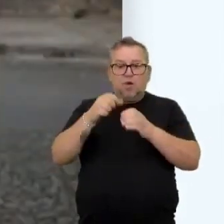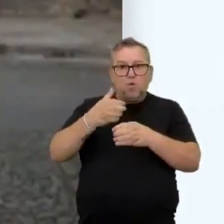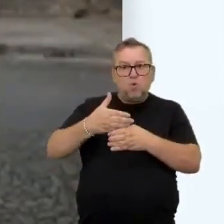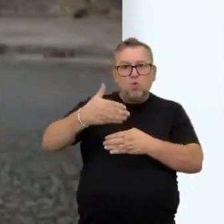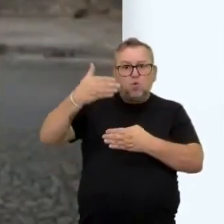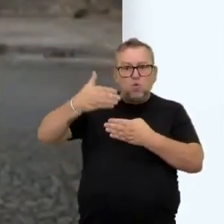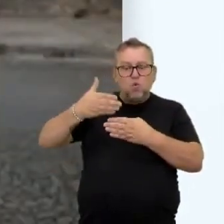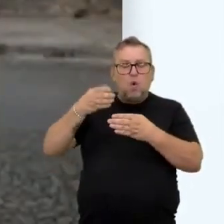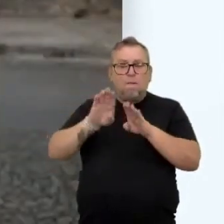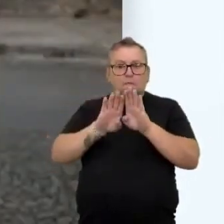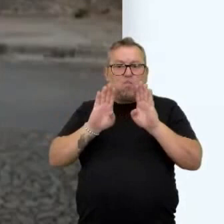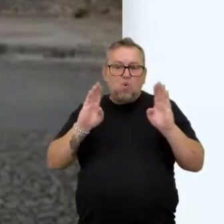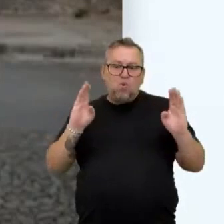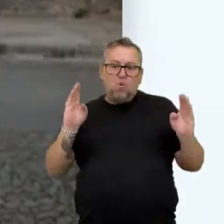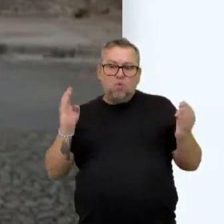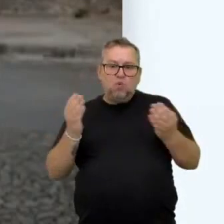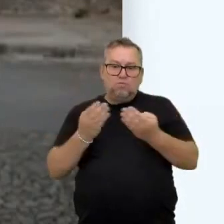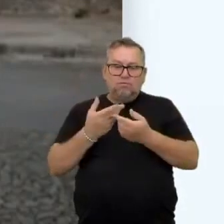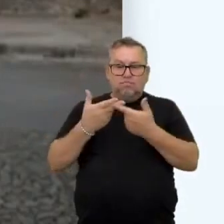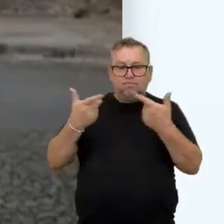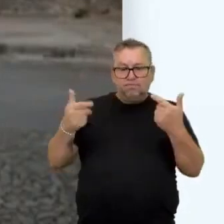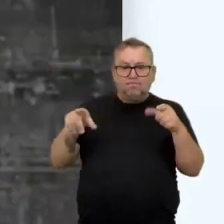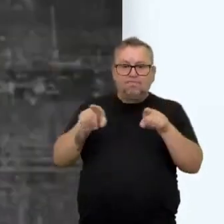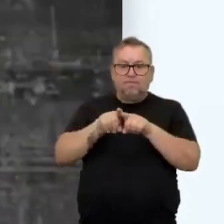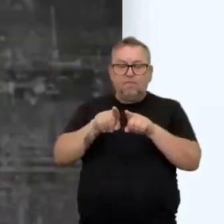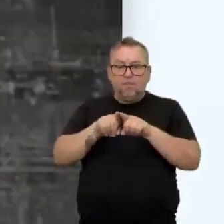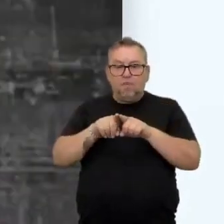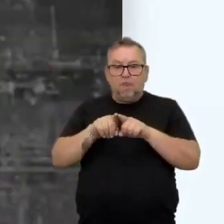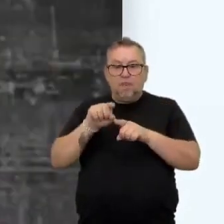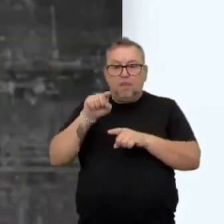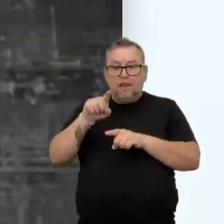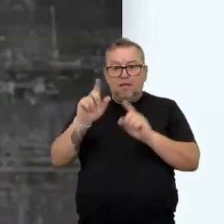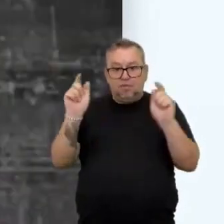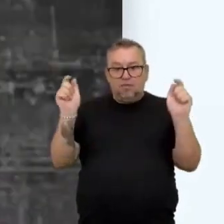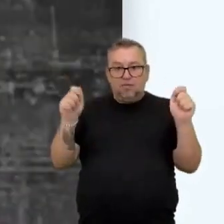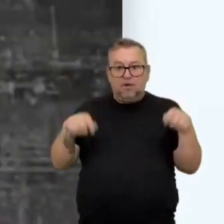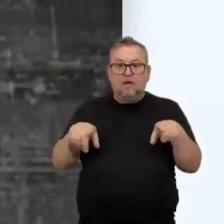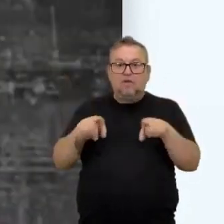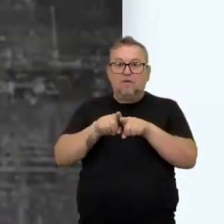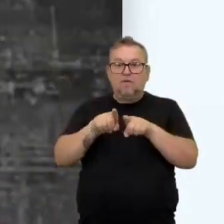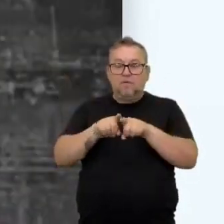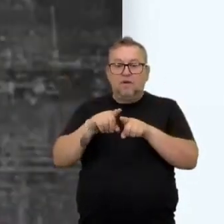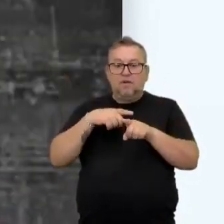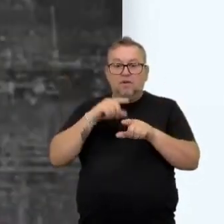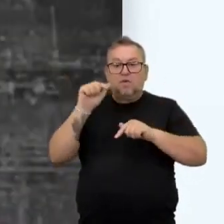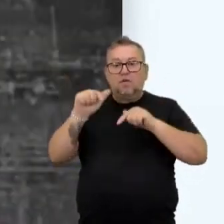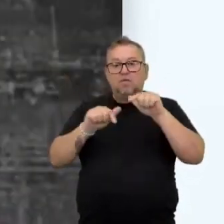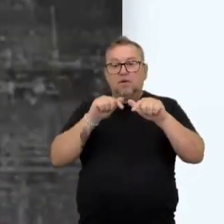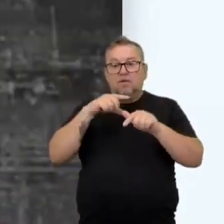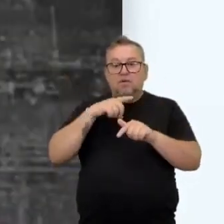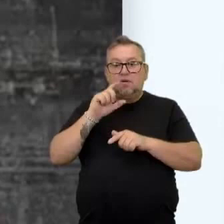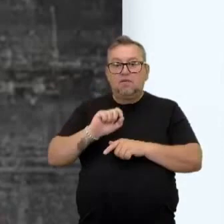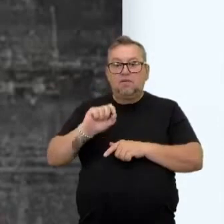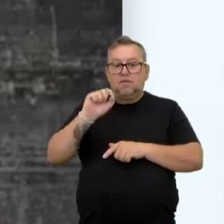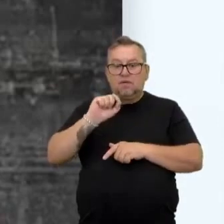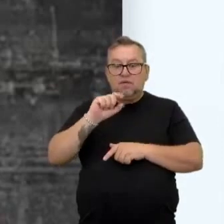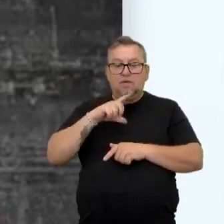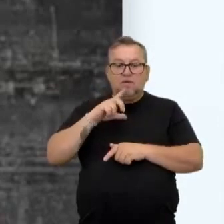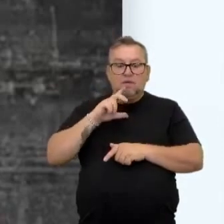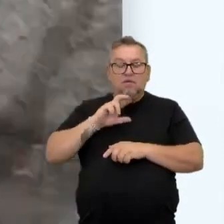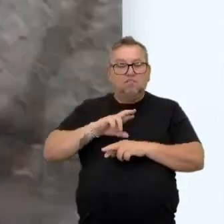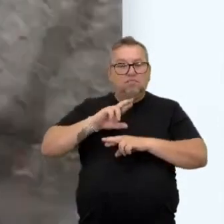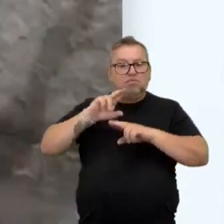de cimento, a não ser nessa possibilidade, os trabalhos eles acabam sempre sendo